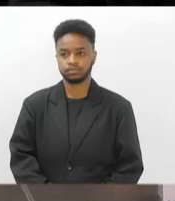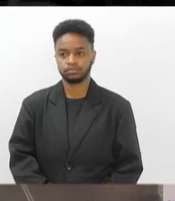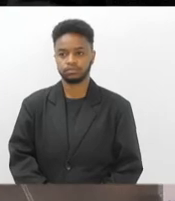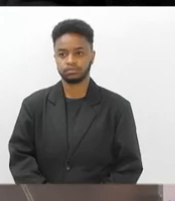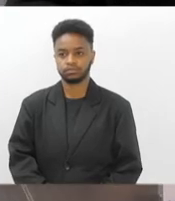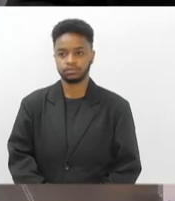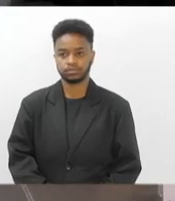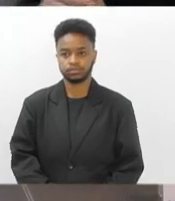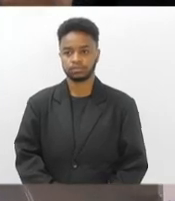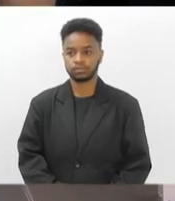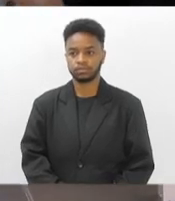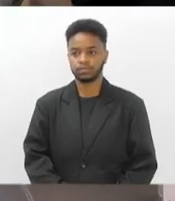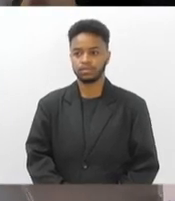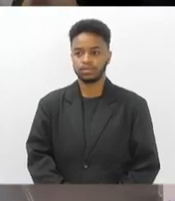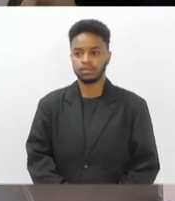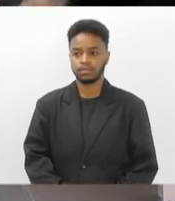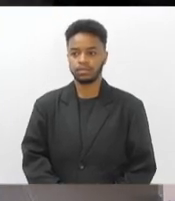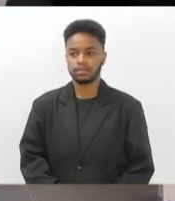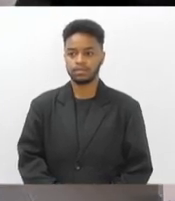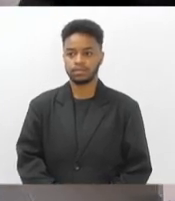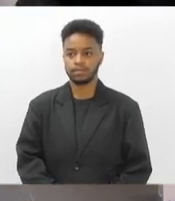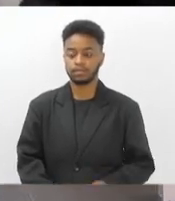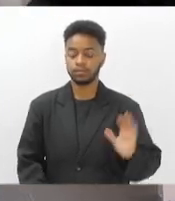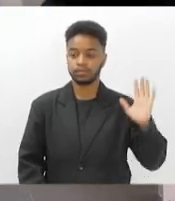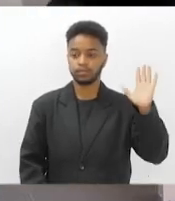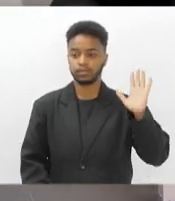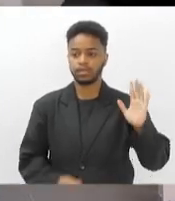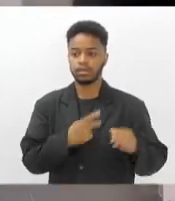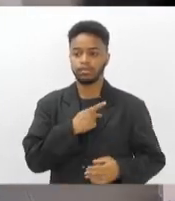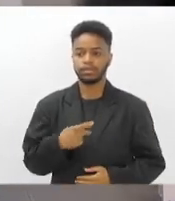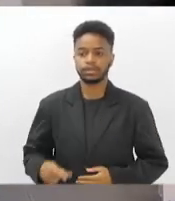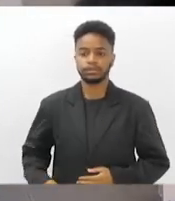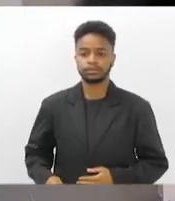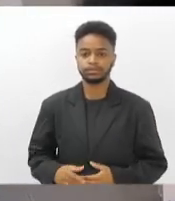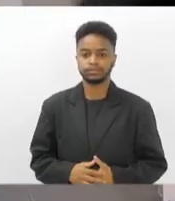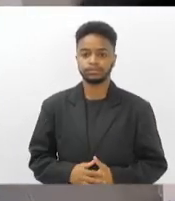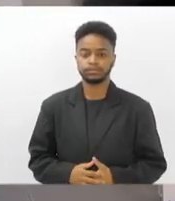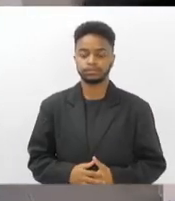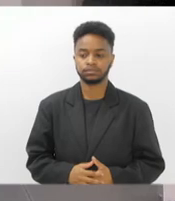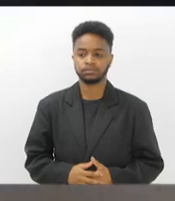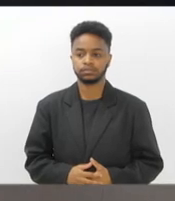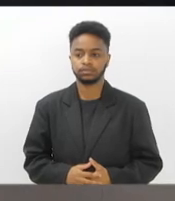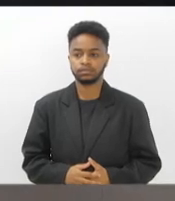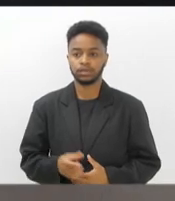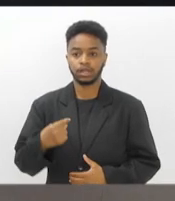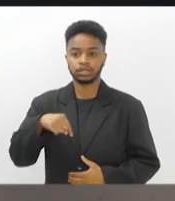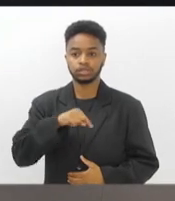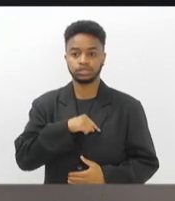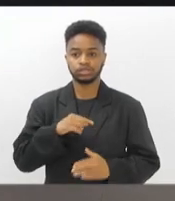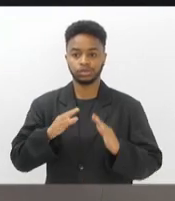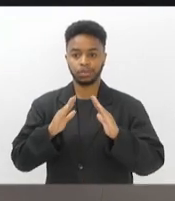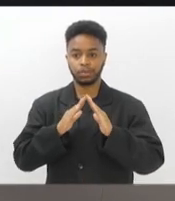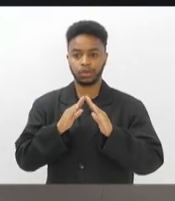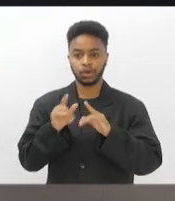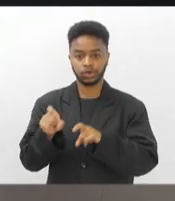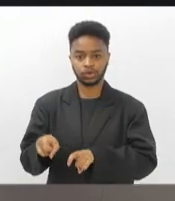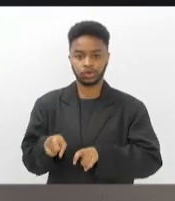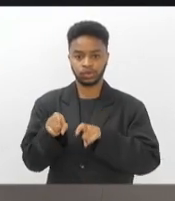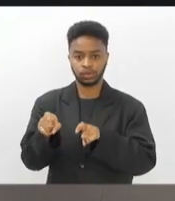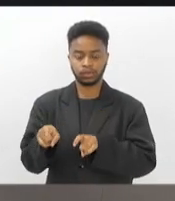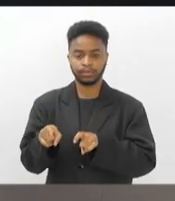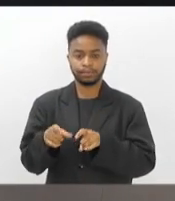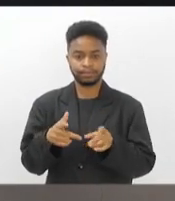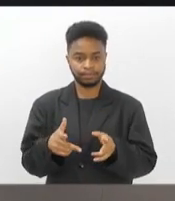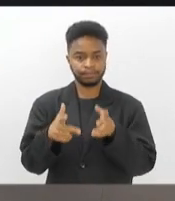vamos Então veja Presidente Senor me permite a gente que mora no interior vê também o